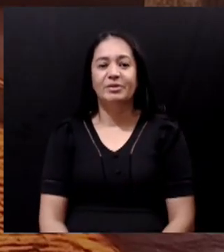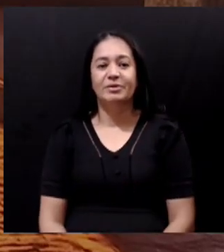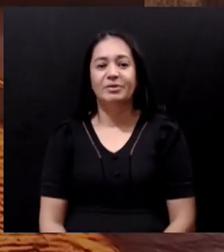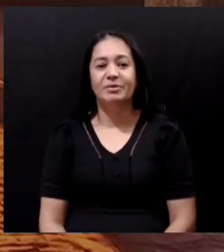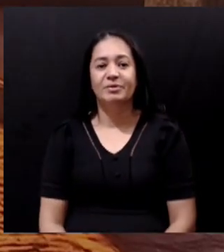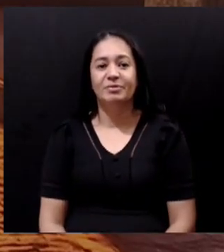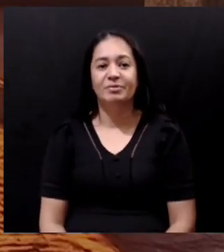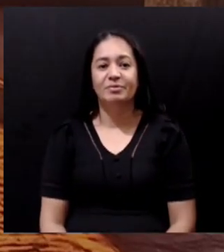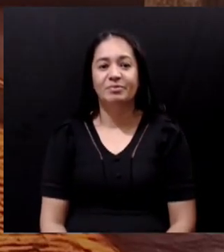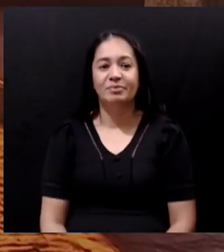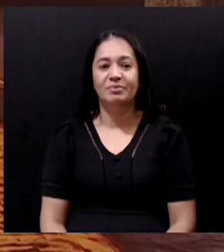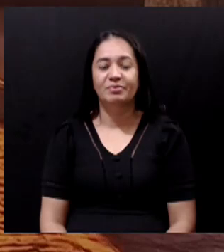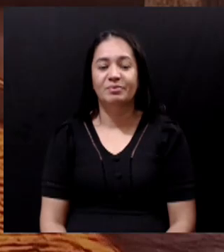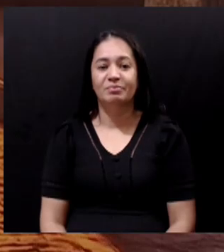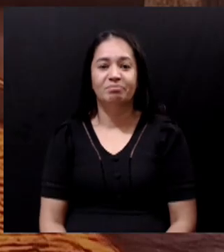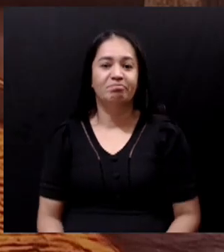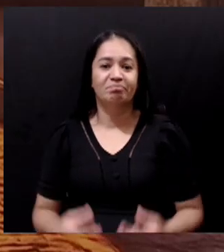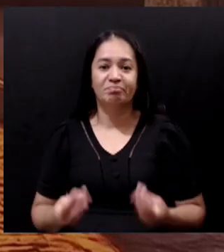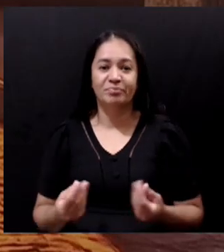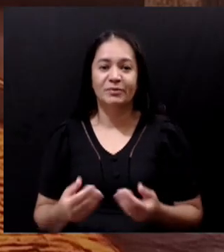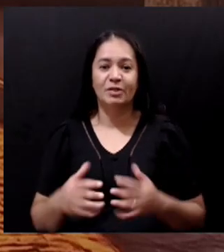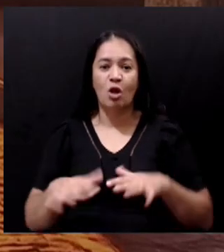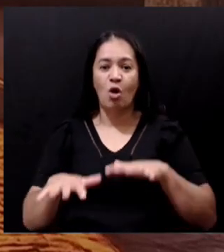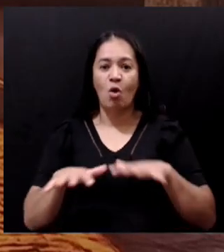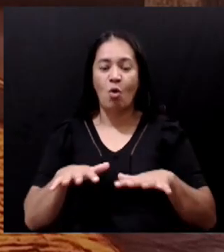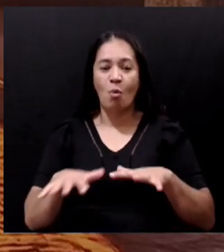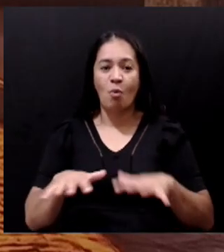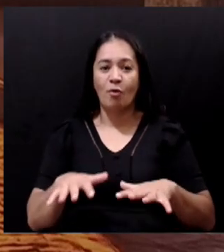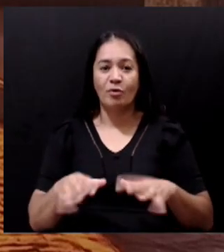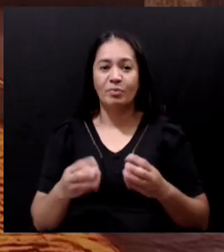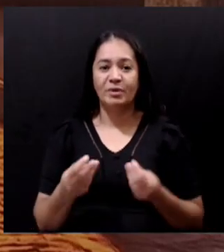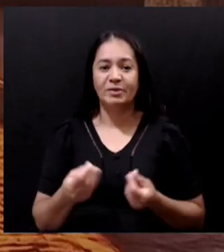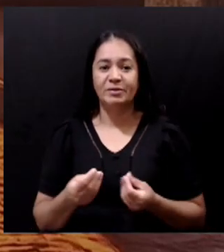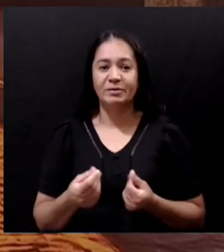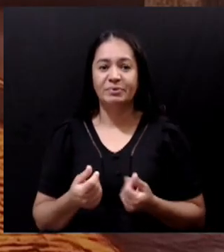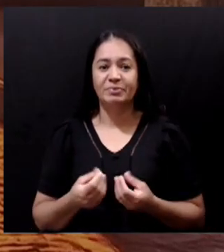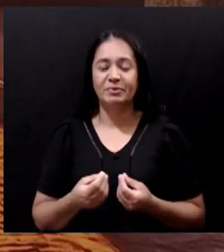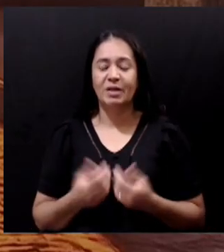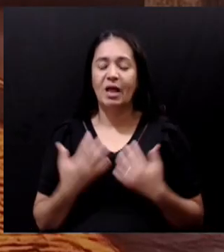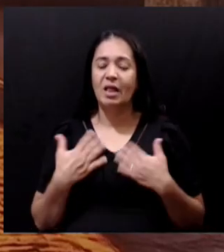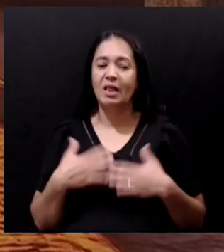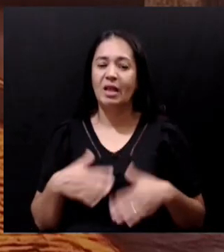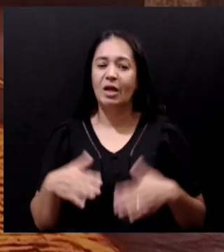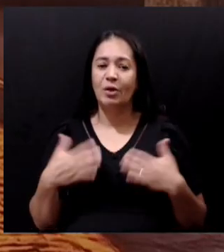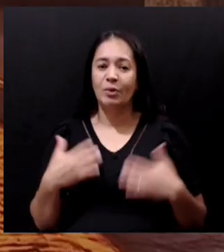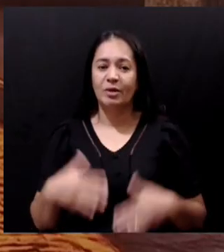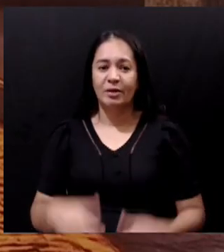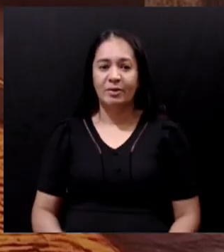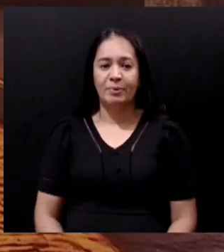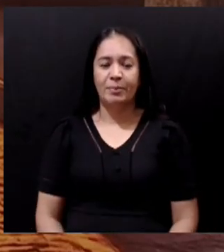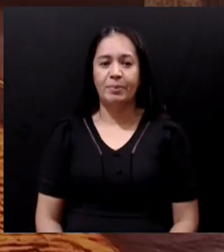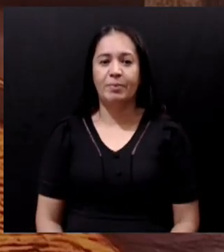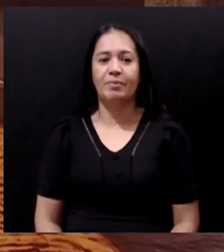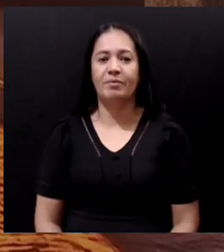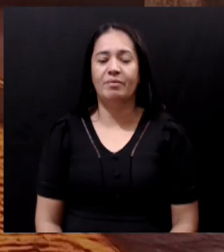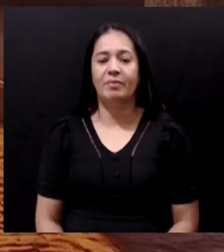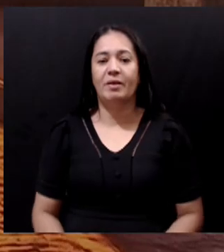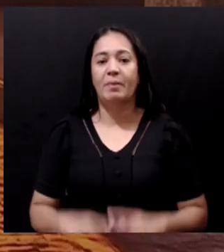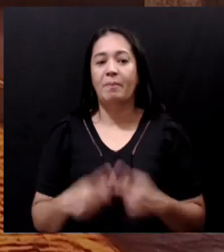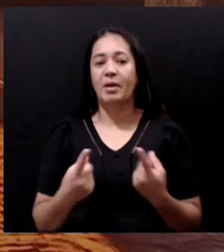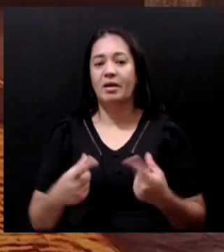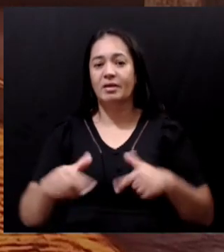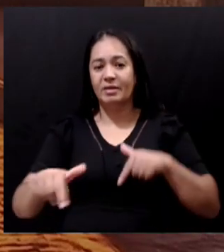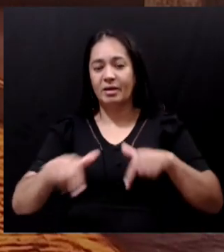E, assim, o movimento era bem tranquilo, porém, trabalhava o dia